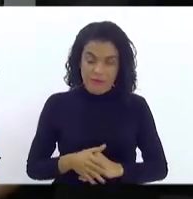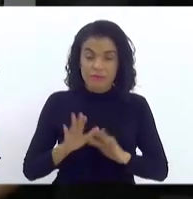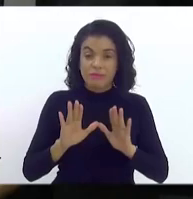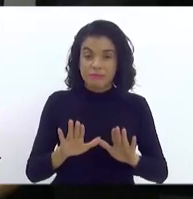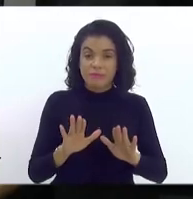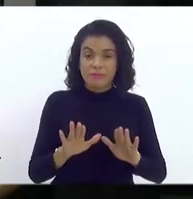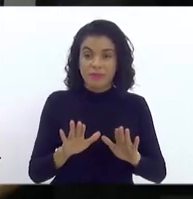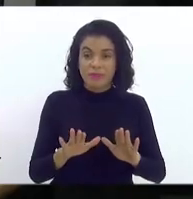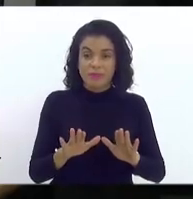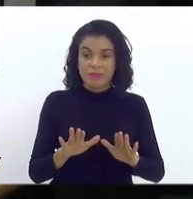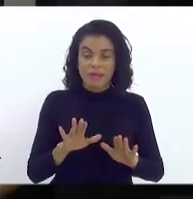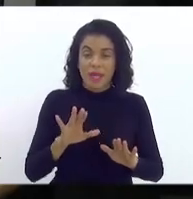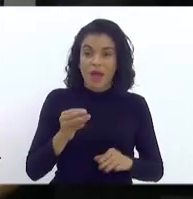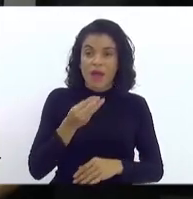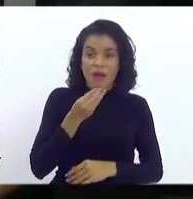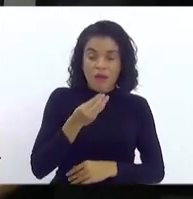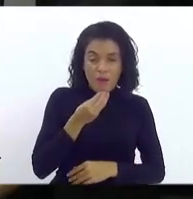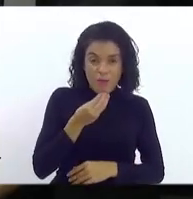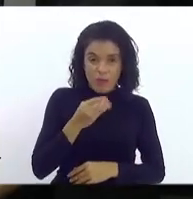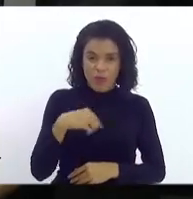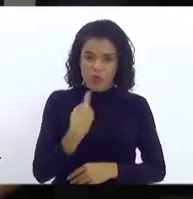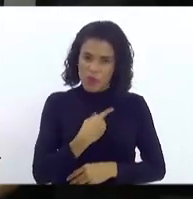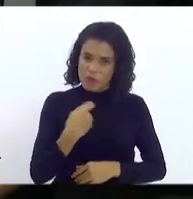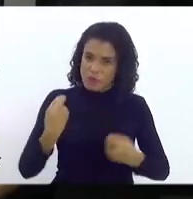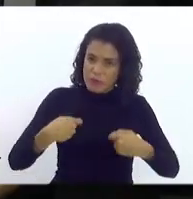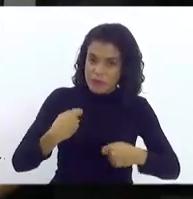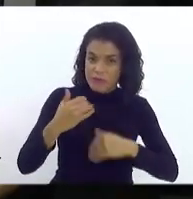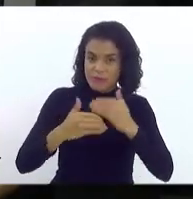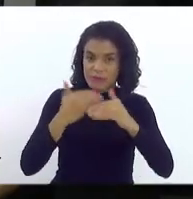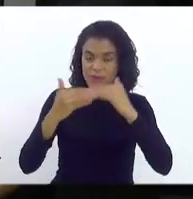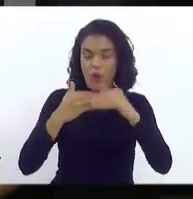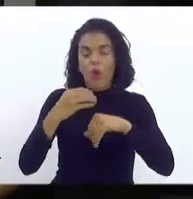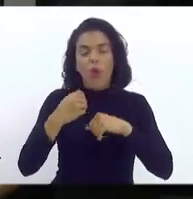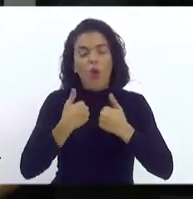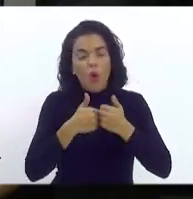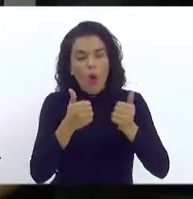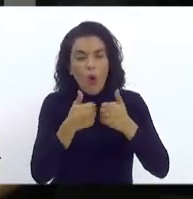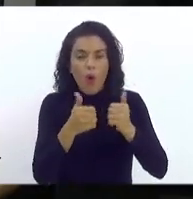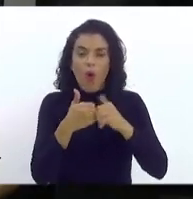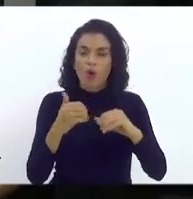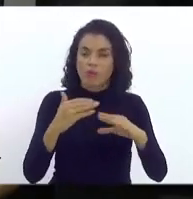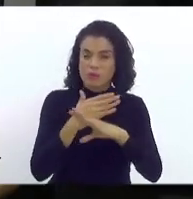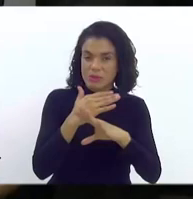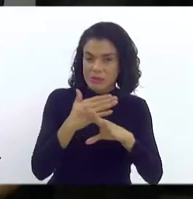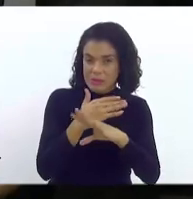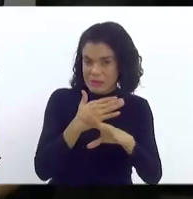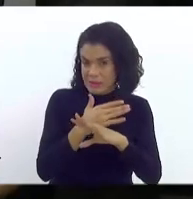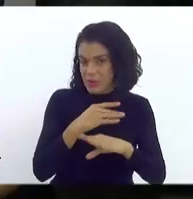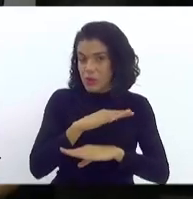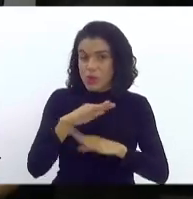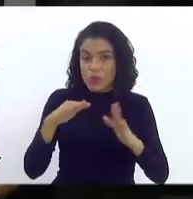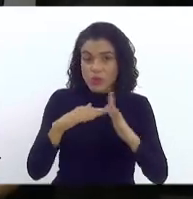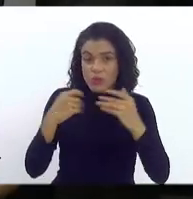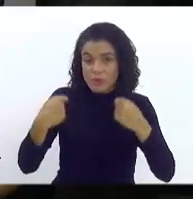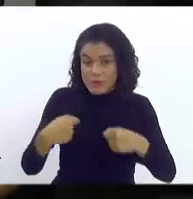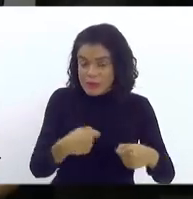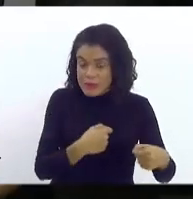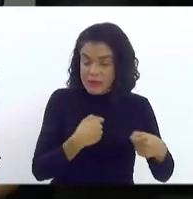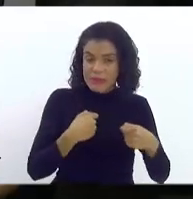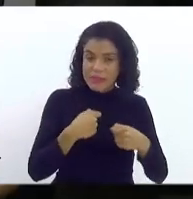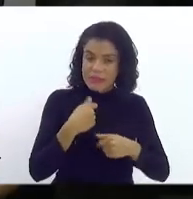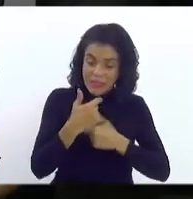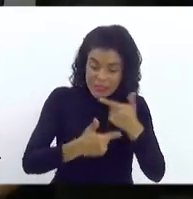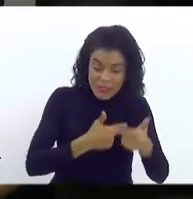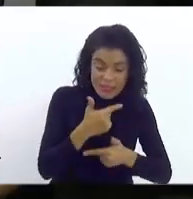isso, oportunidades que nós temos que desenvolver, que são os ônibus urbanos, tudo que leve demanda para os municípios que a gente